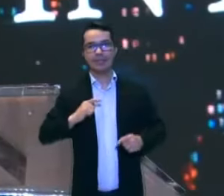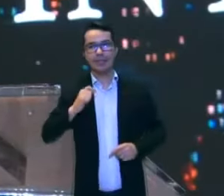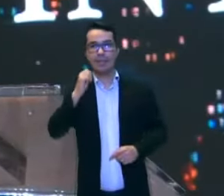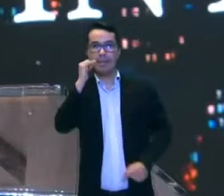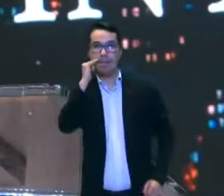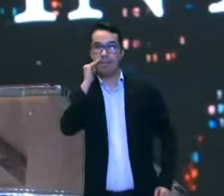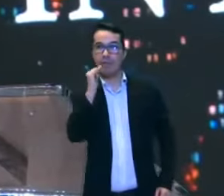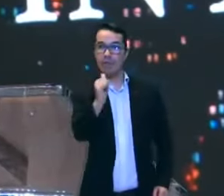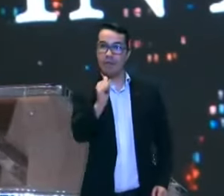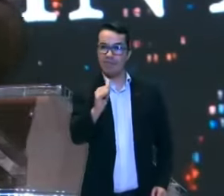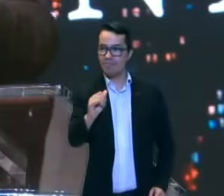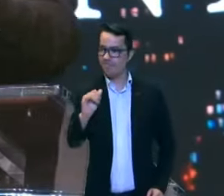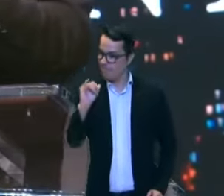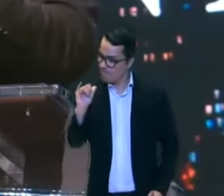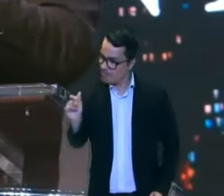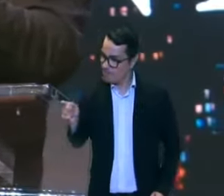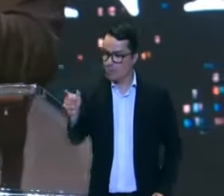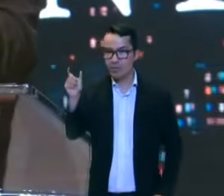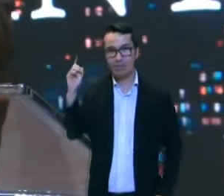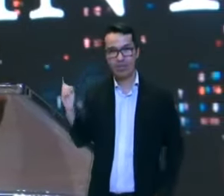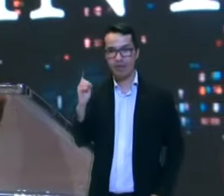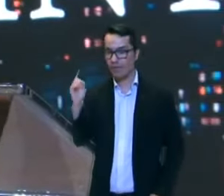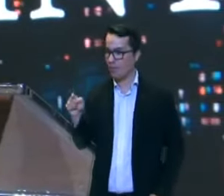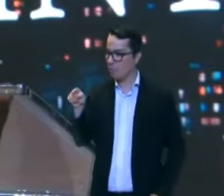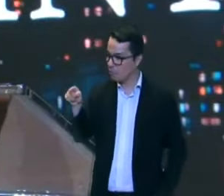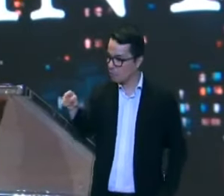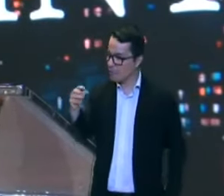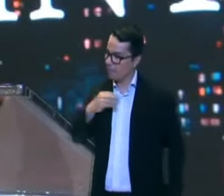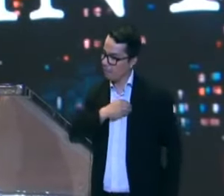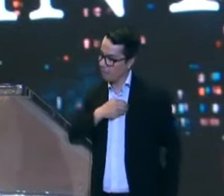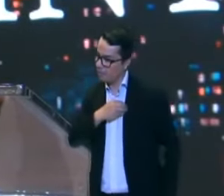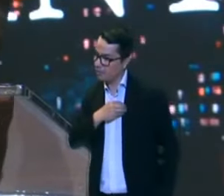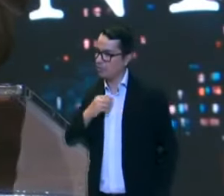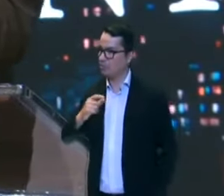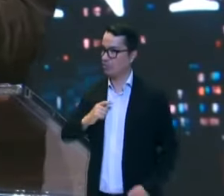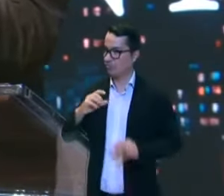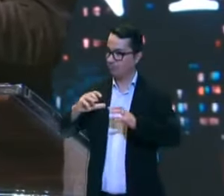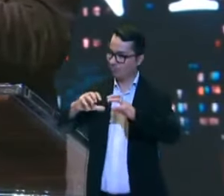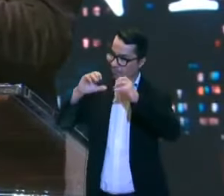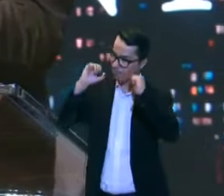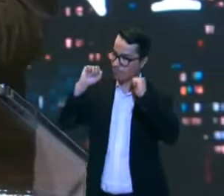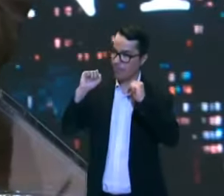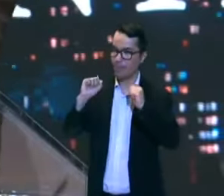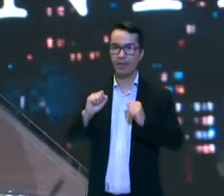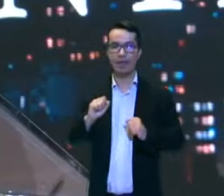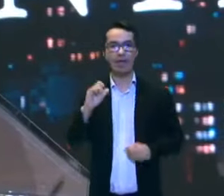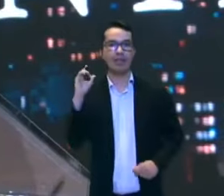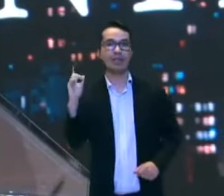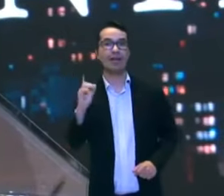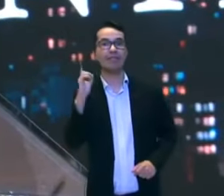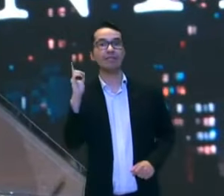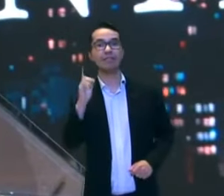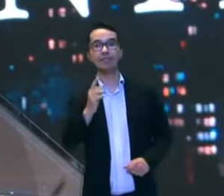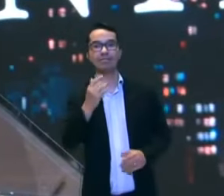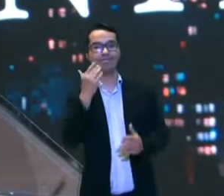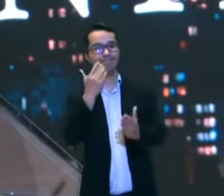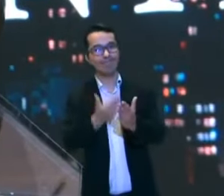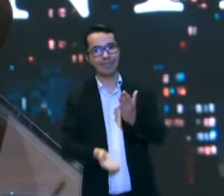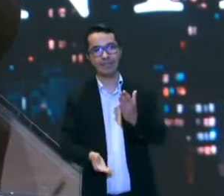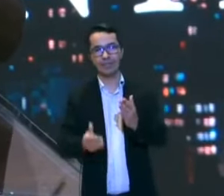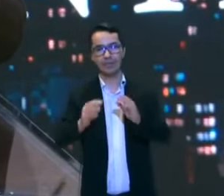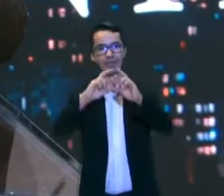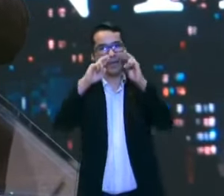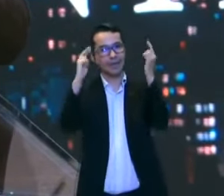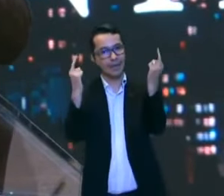casa. Por causa do seu pecado, uma maldição é estabelecida. Ele quase perde o reino, ele perde o seu filho. O